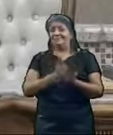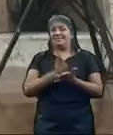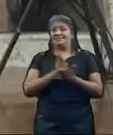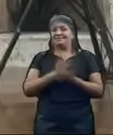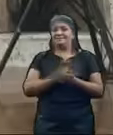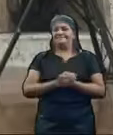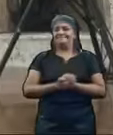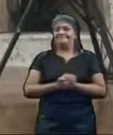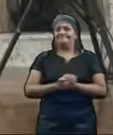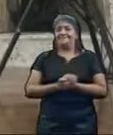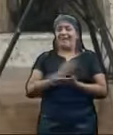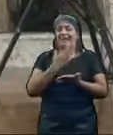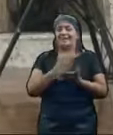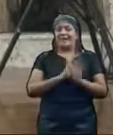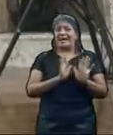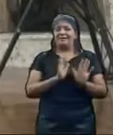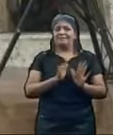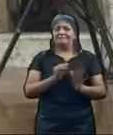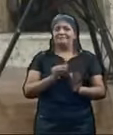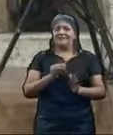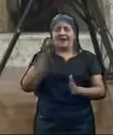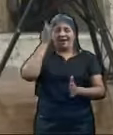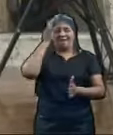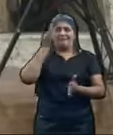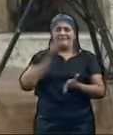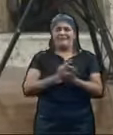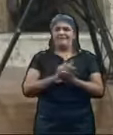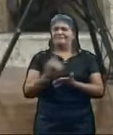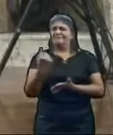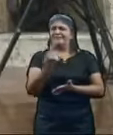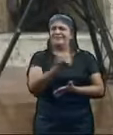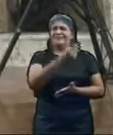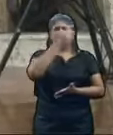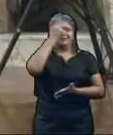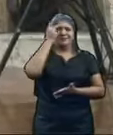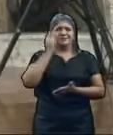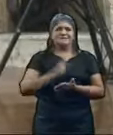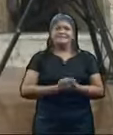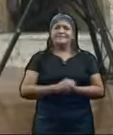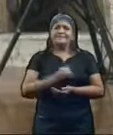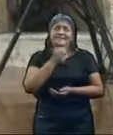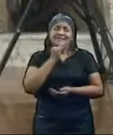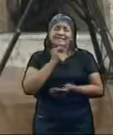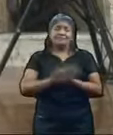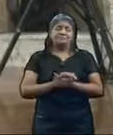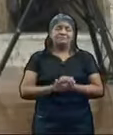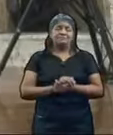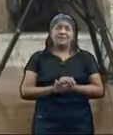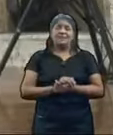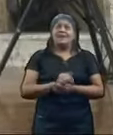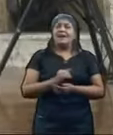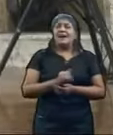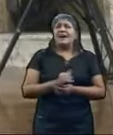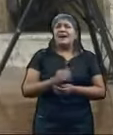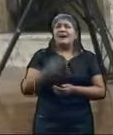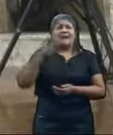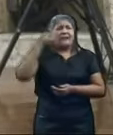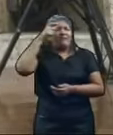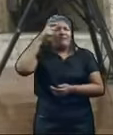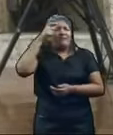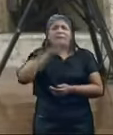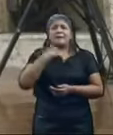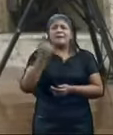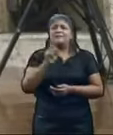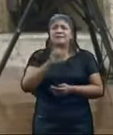a hora que estou no rebanho para destruir não é matando não é crucificando não é Amanda das Covas de leões